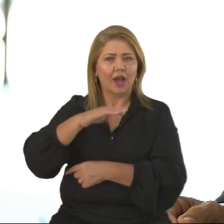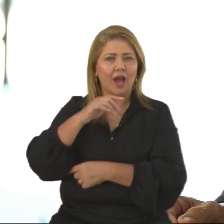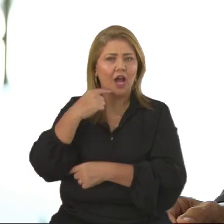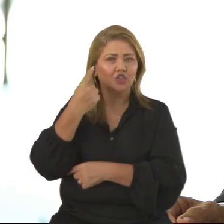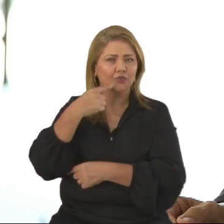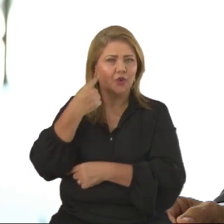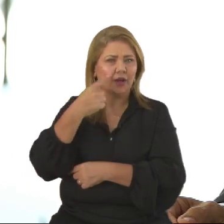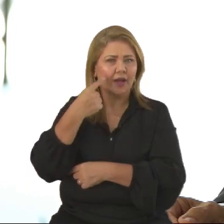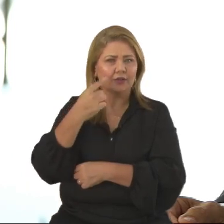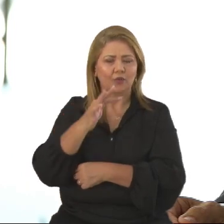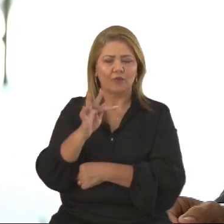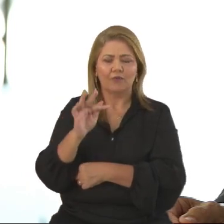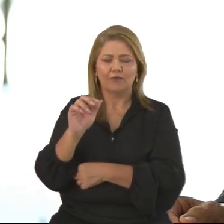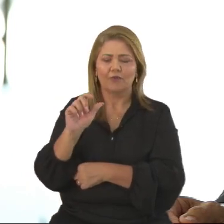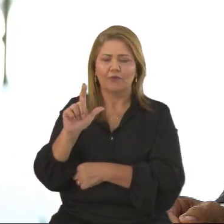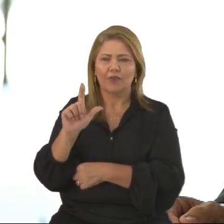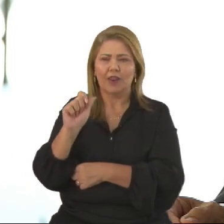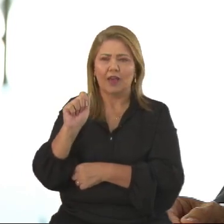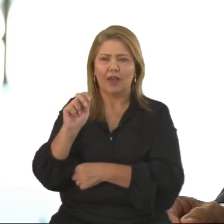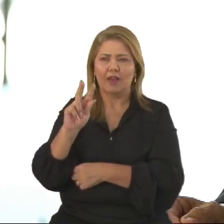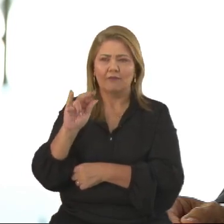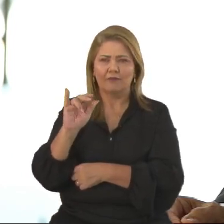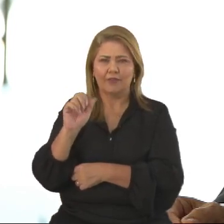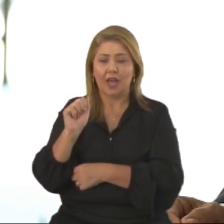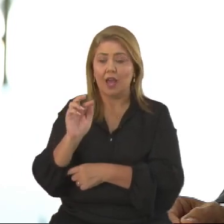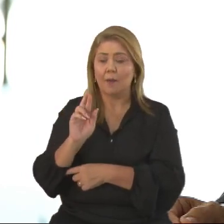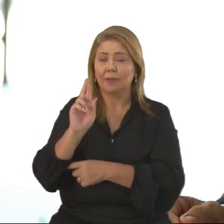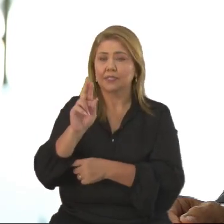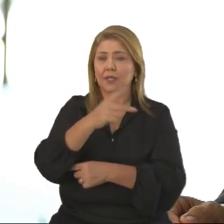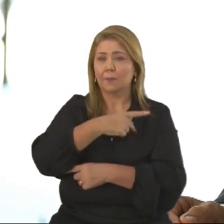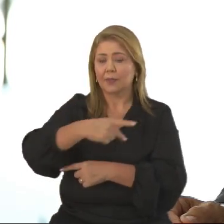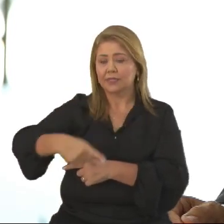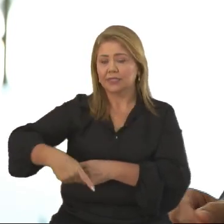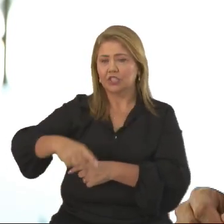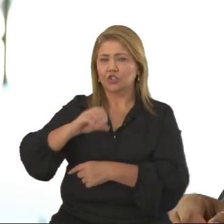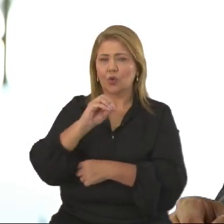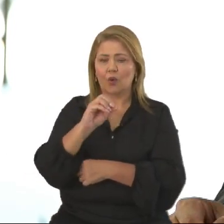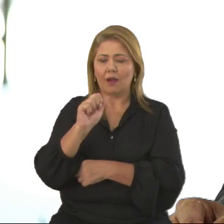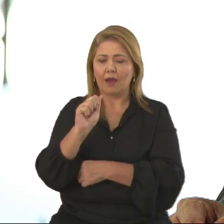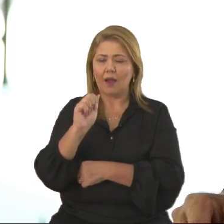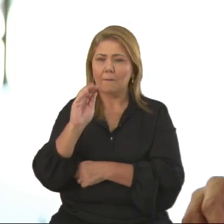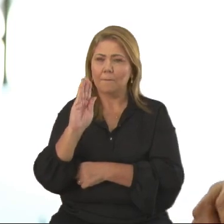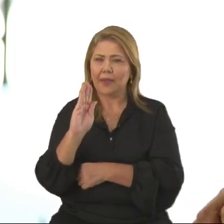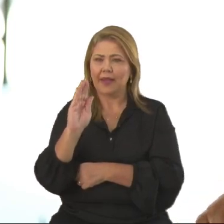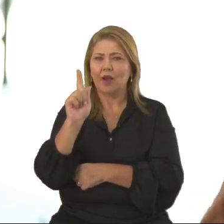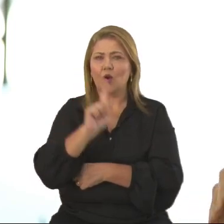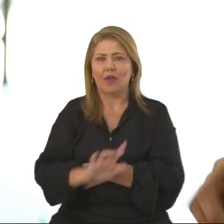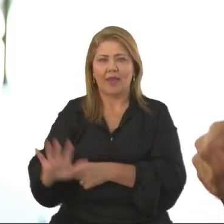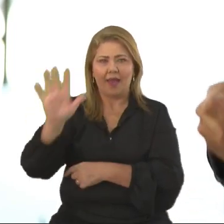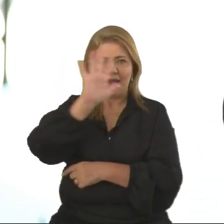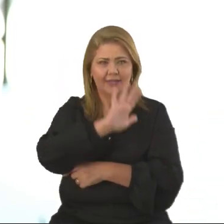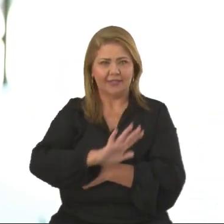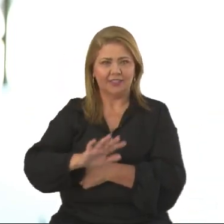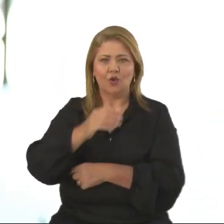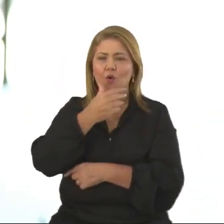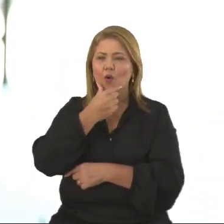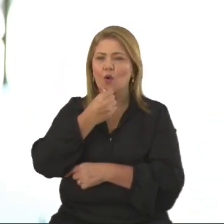Soares Gerlach, neste ato representando o presidente da OAB Seção Goiás, Rafael Lara